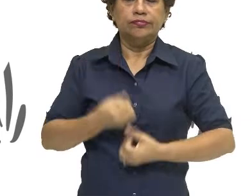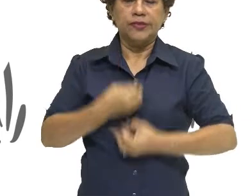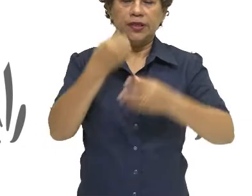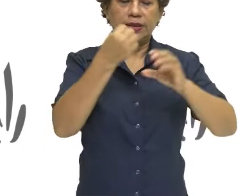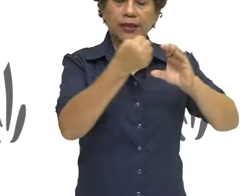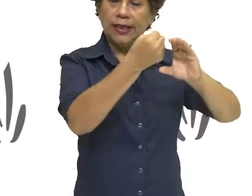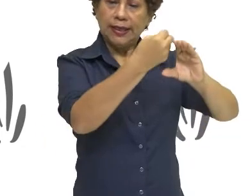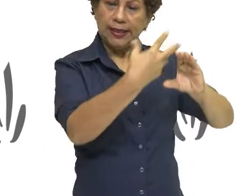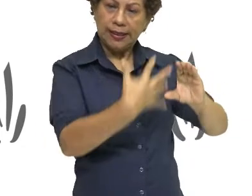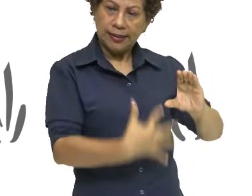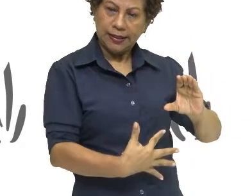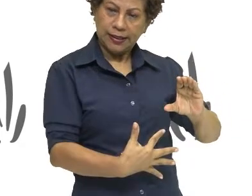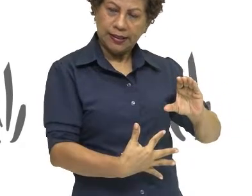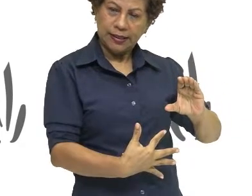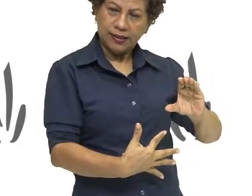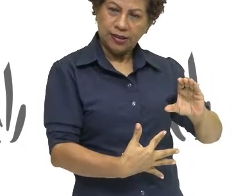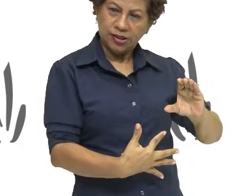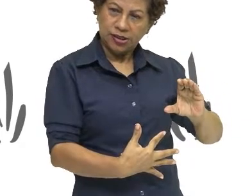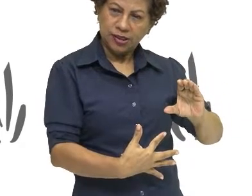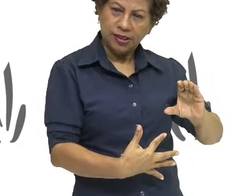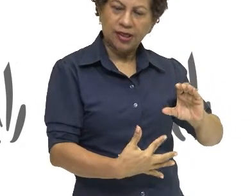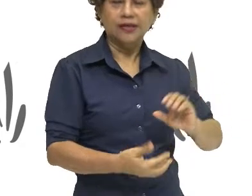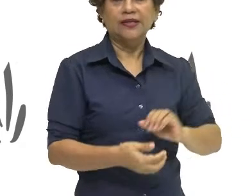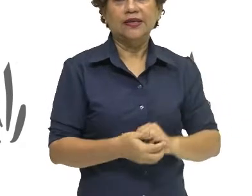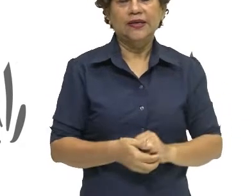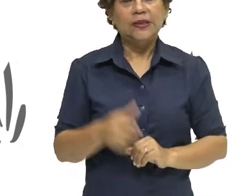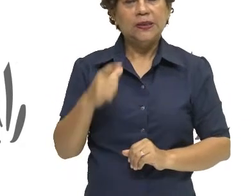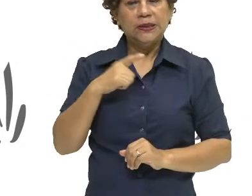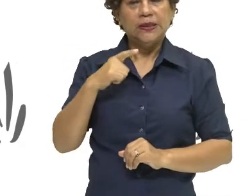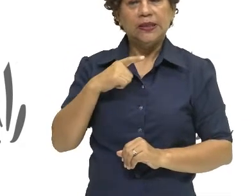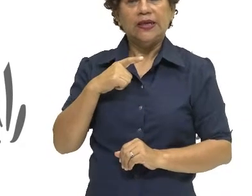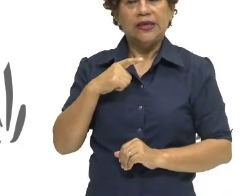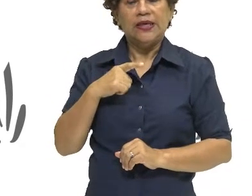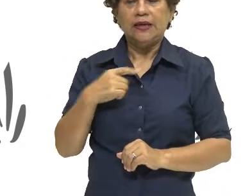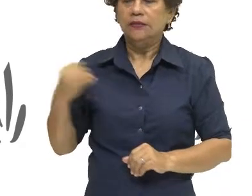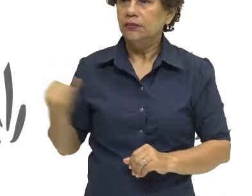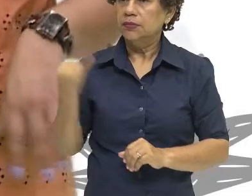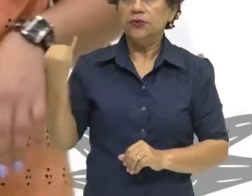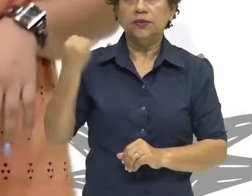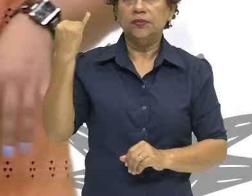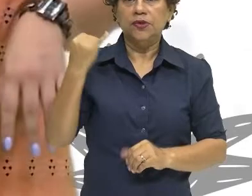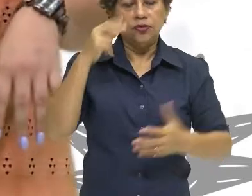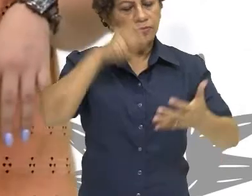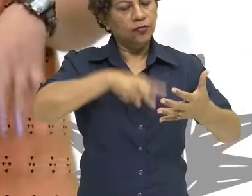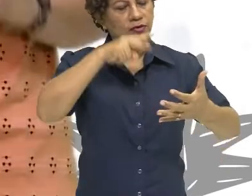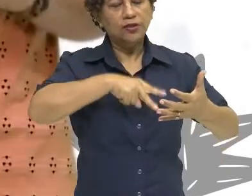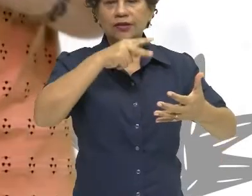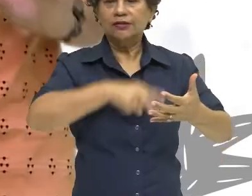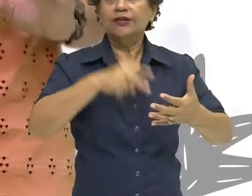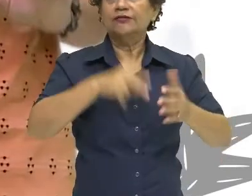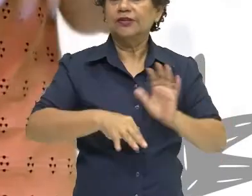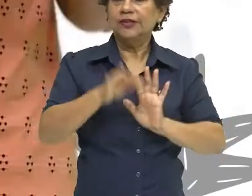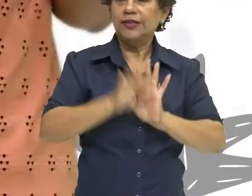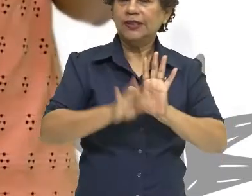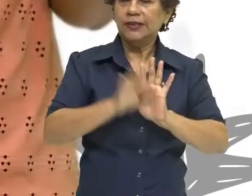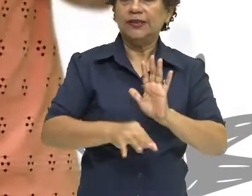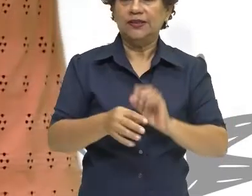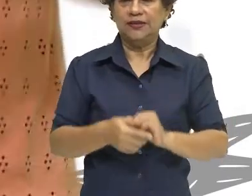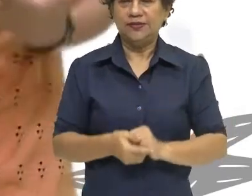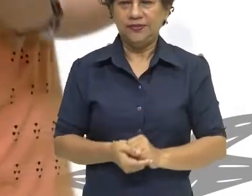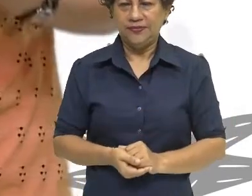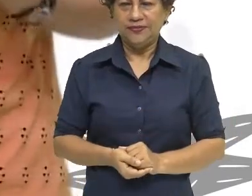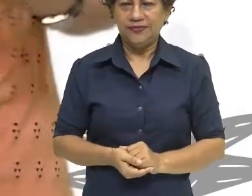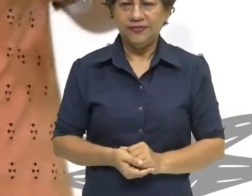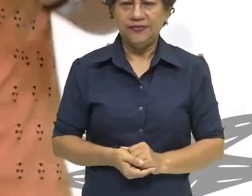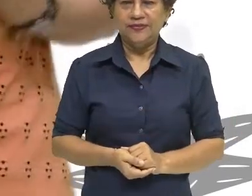tem uma forte musicalidade presente na composição desses textos. Os poemas de cordel se caracterizam pelo fato de